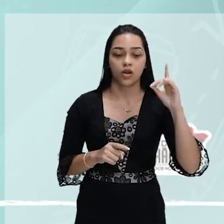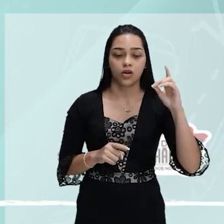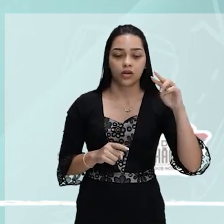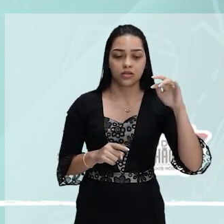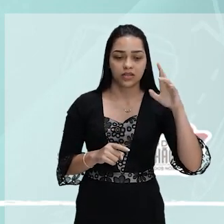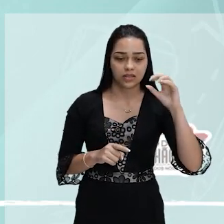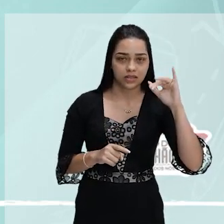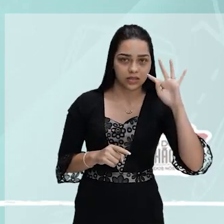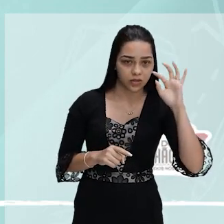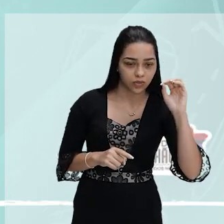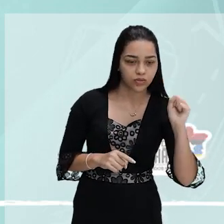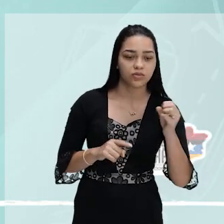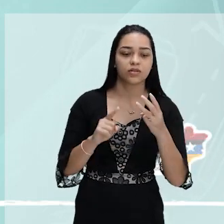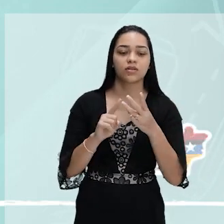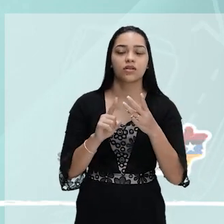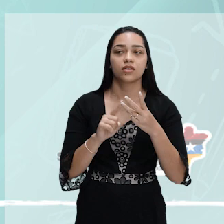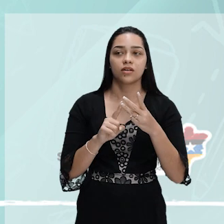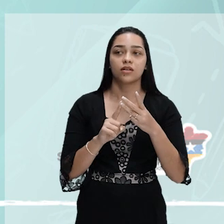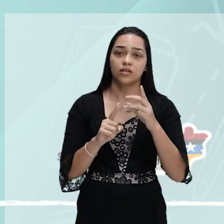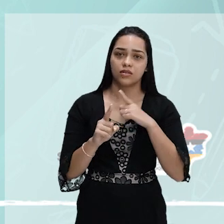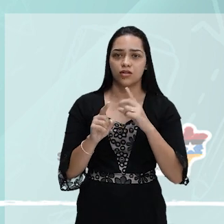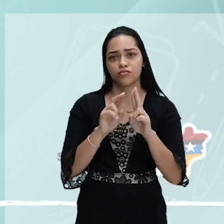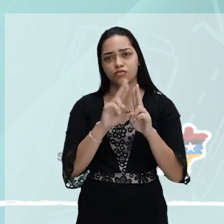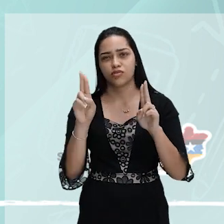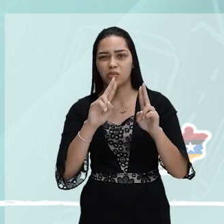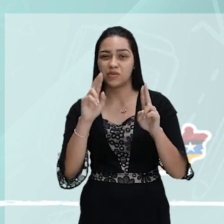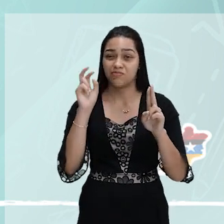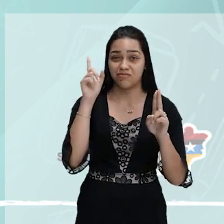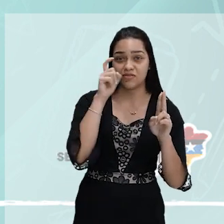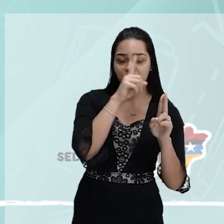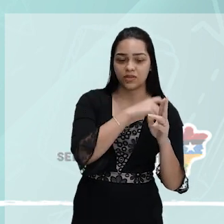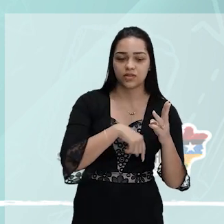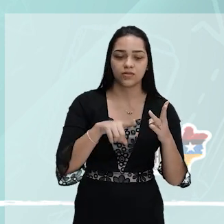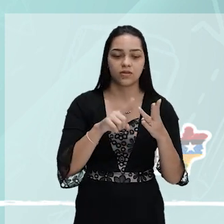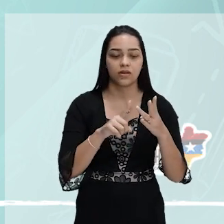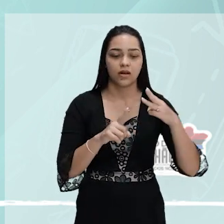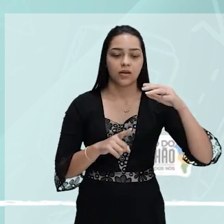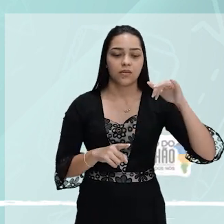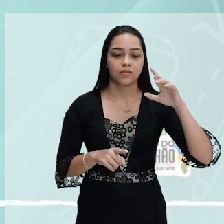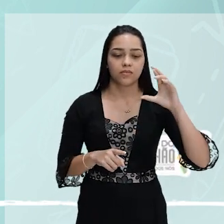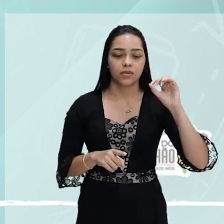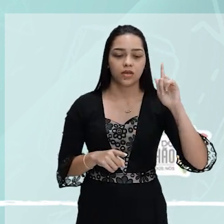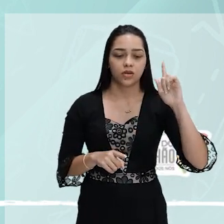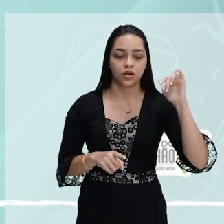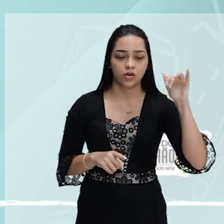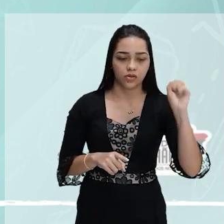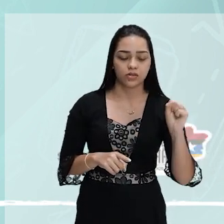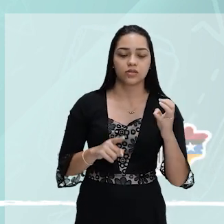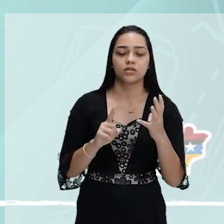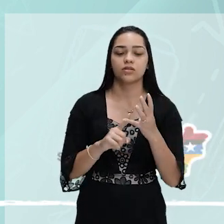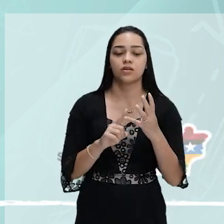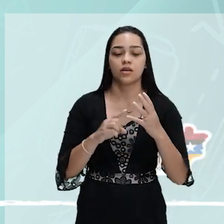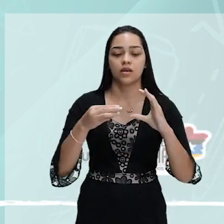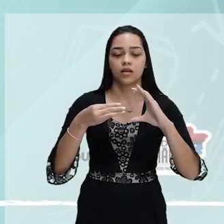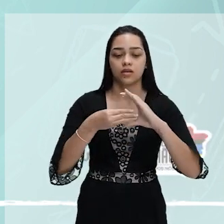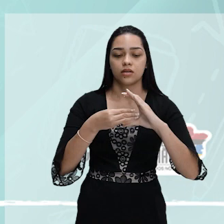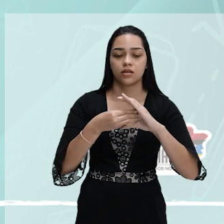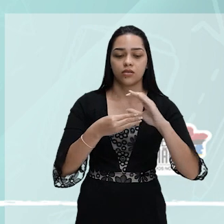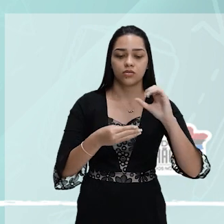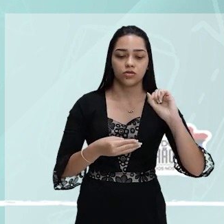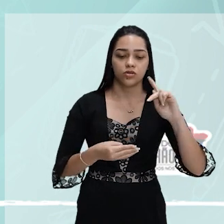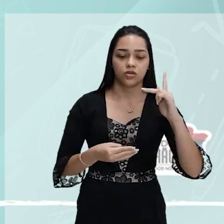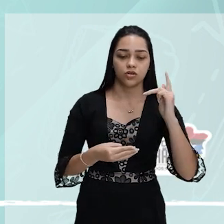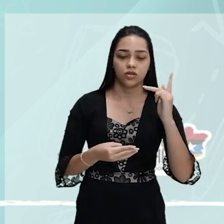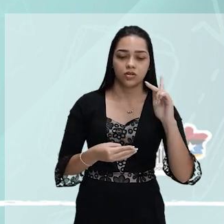do oligodendrócito, né, tem uns nomes aí um pouquinho complicados. Falaremos das células chamadas de